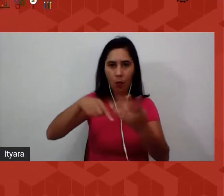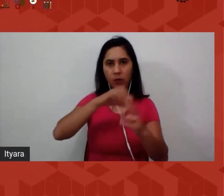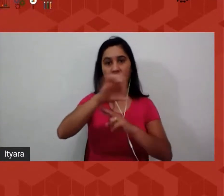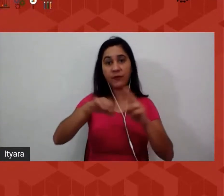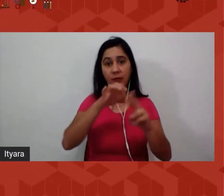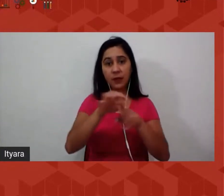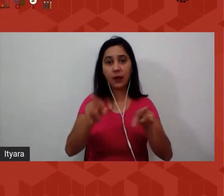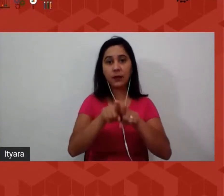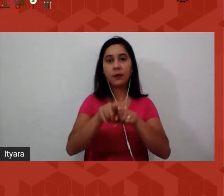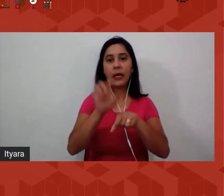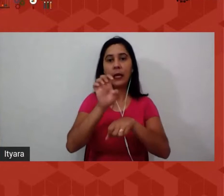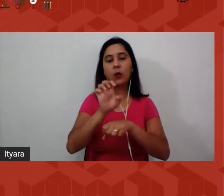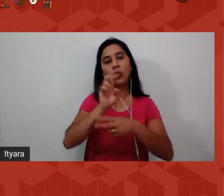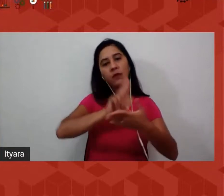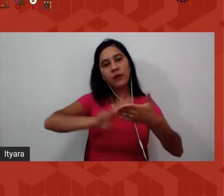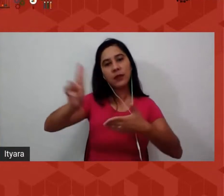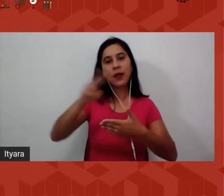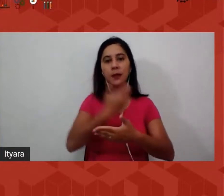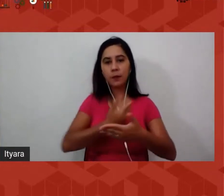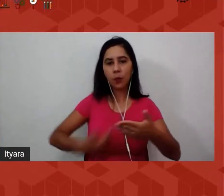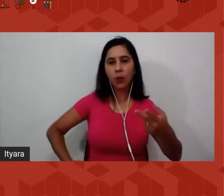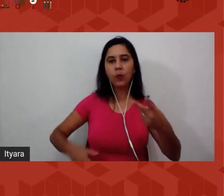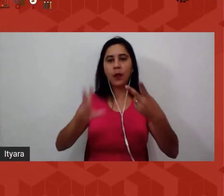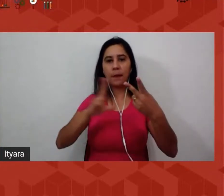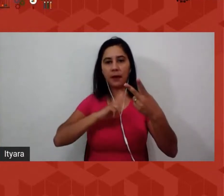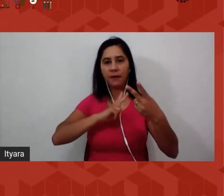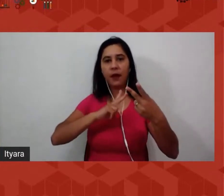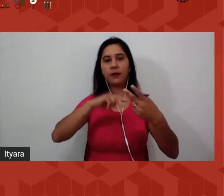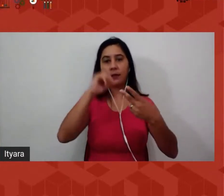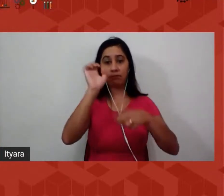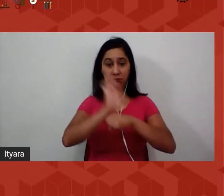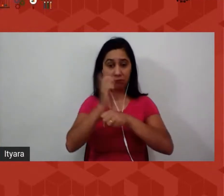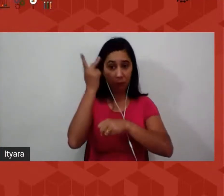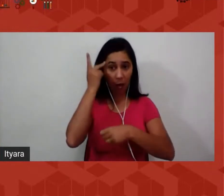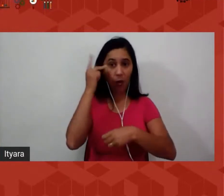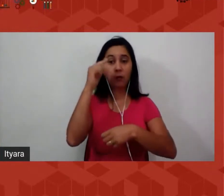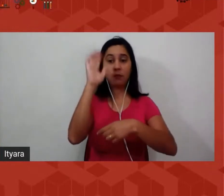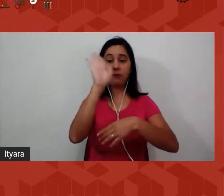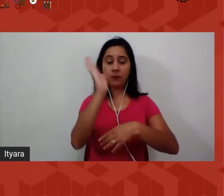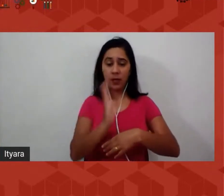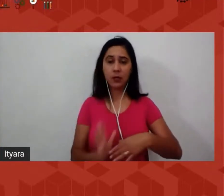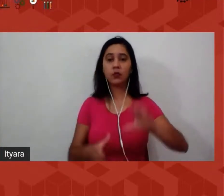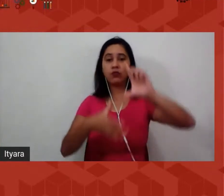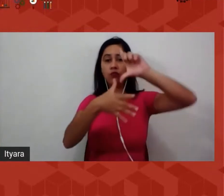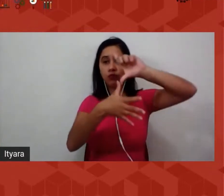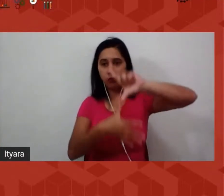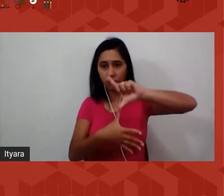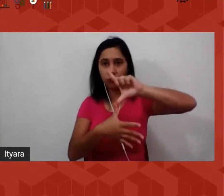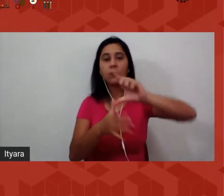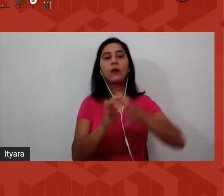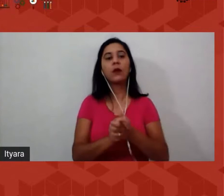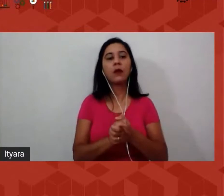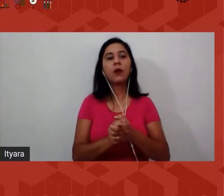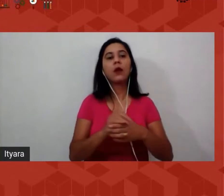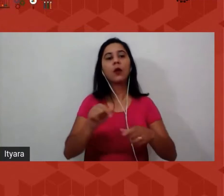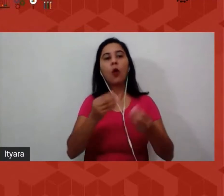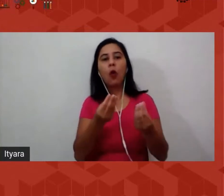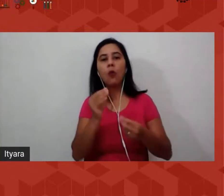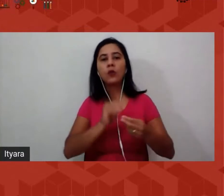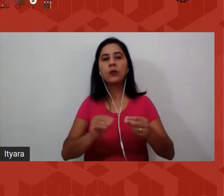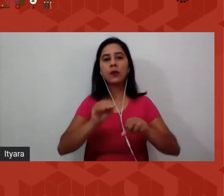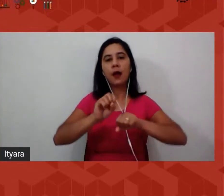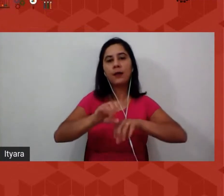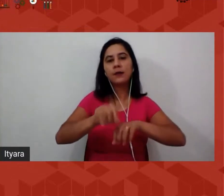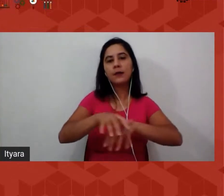do Brasil e da América Latina, a respeito das possibilidades de ferramentas de ensino, plataformas e